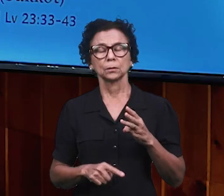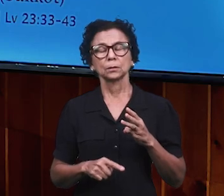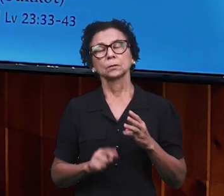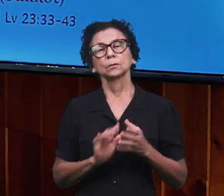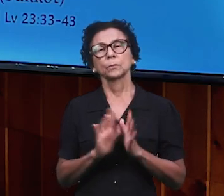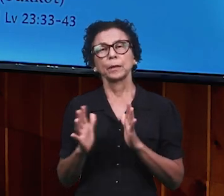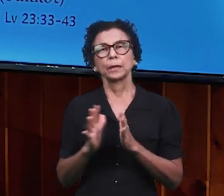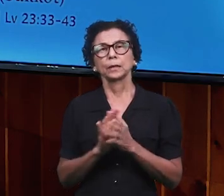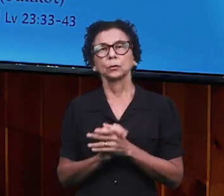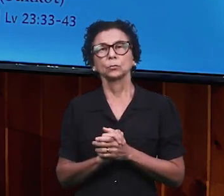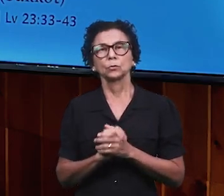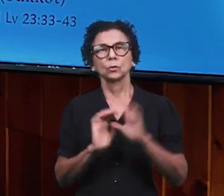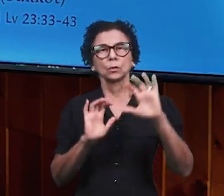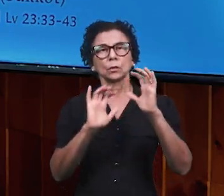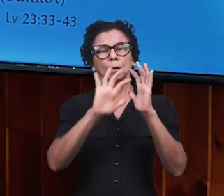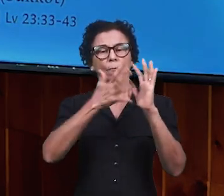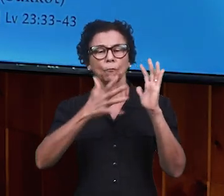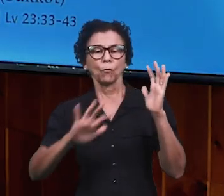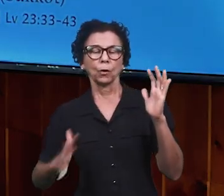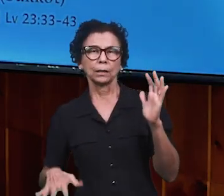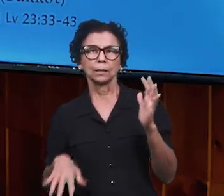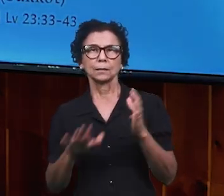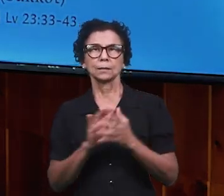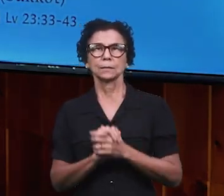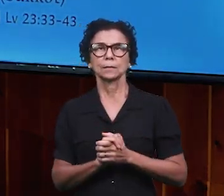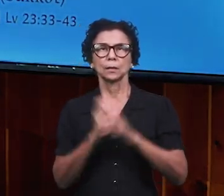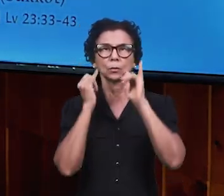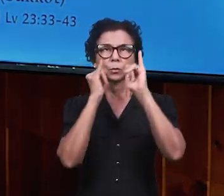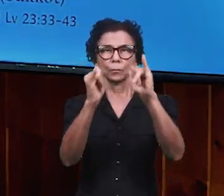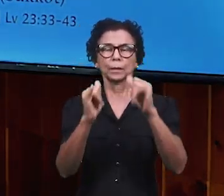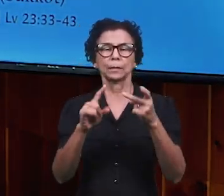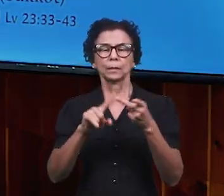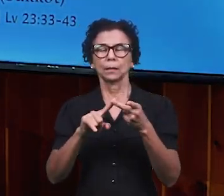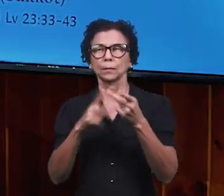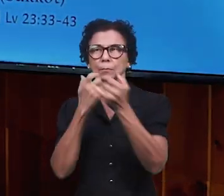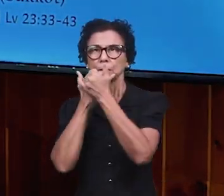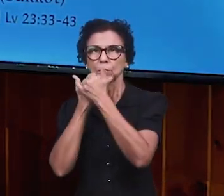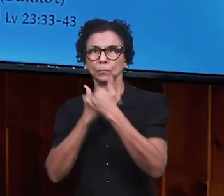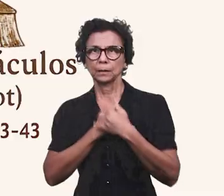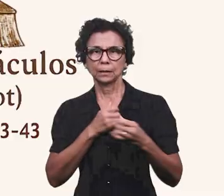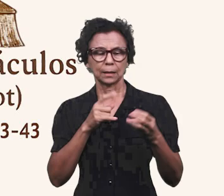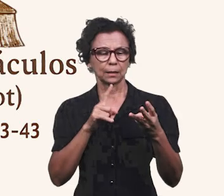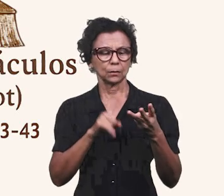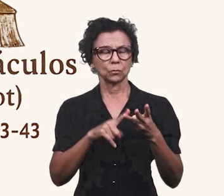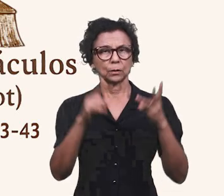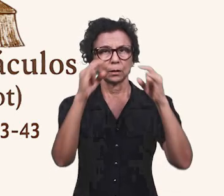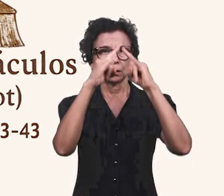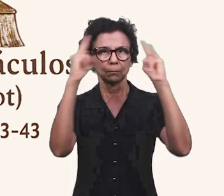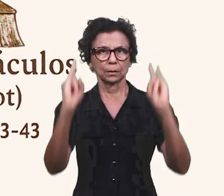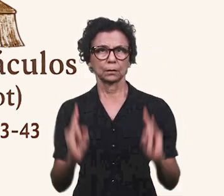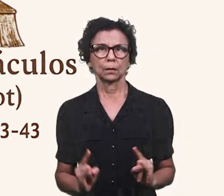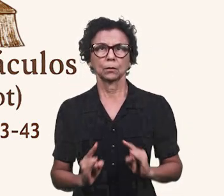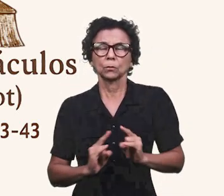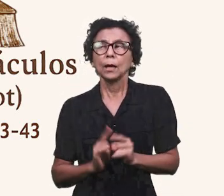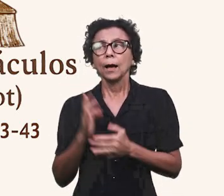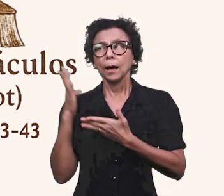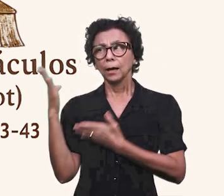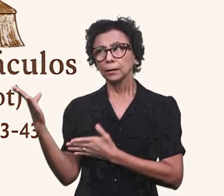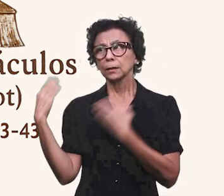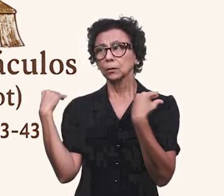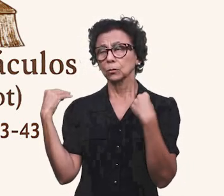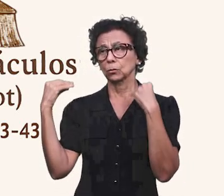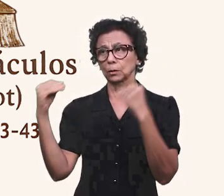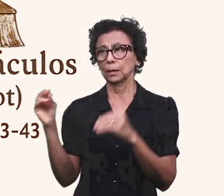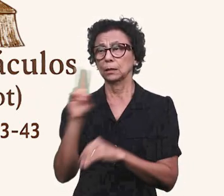outono: trombetas, expiação e, por fim, tabernáculo. Aqui no quadro foram colocados